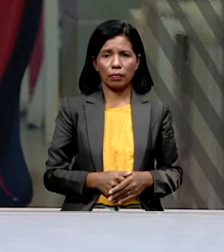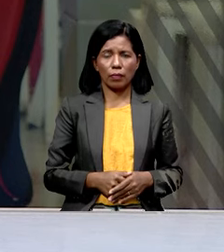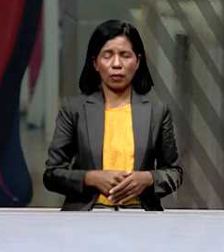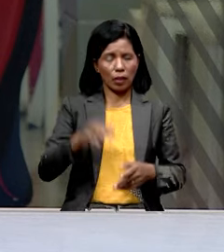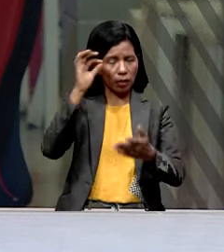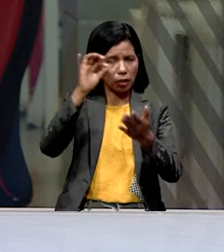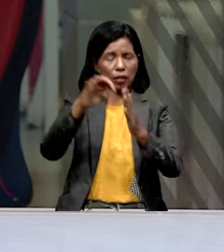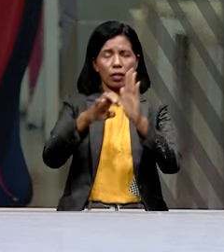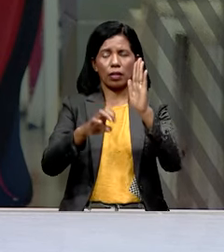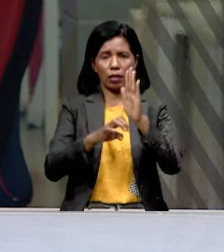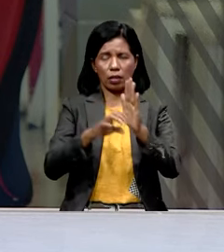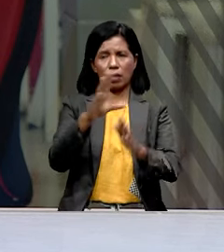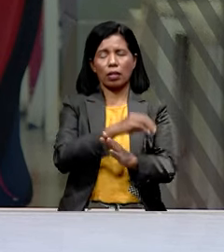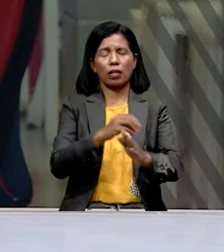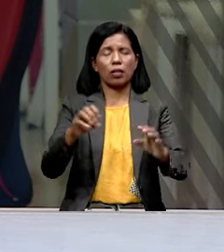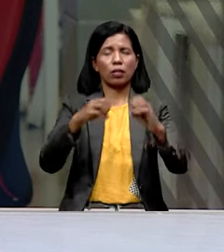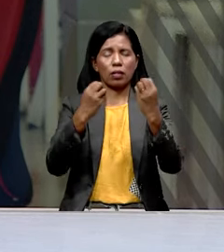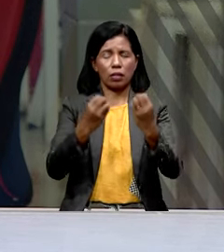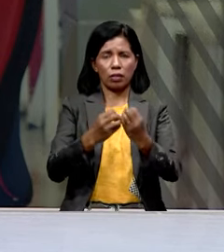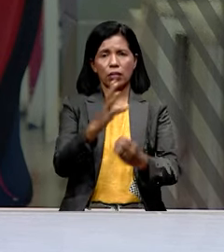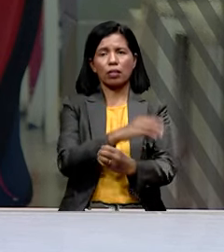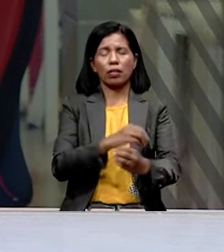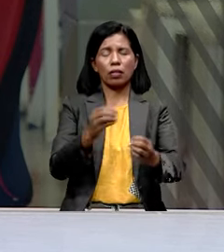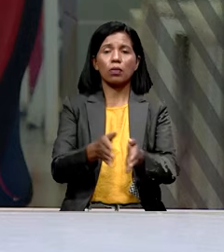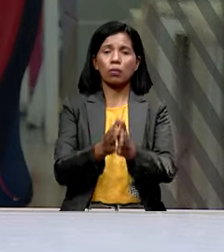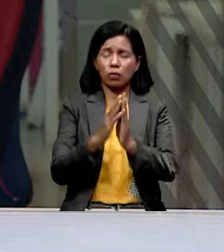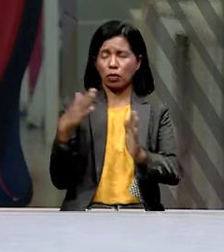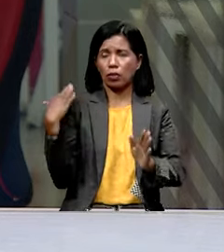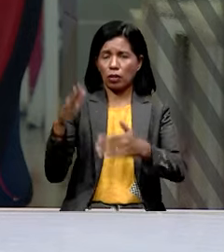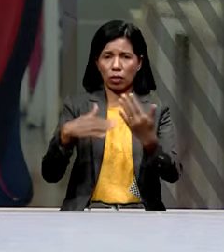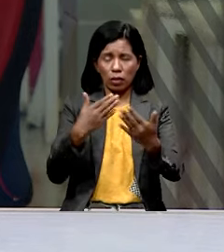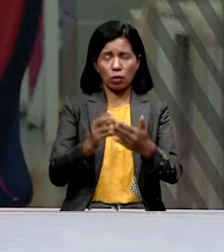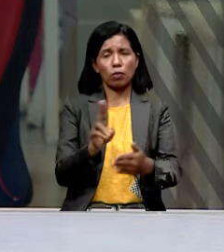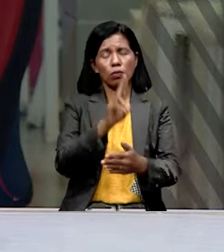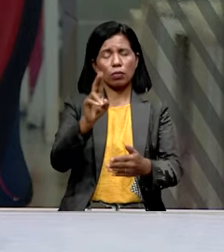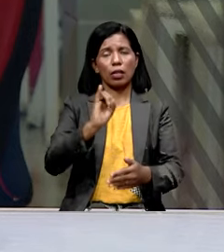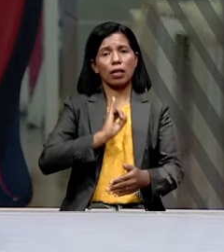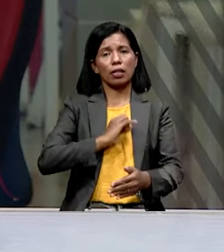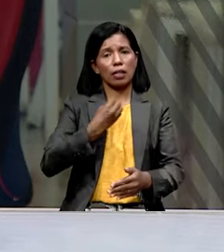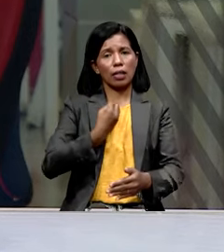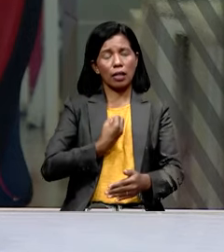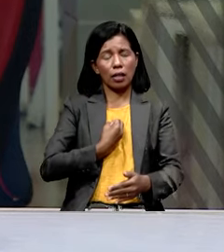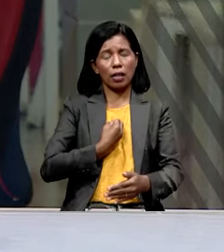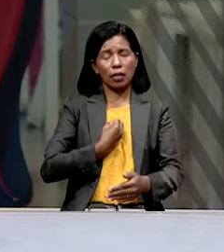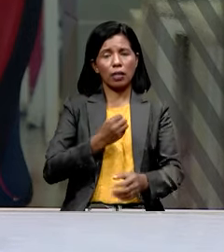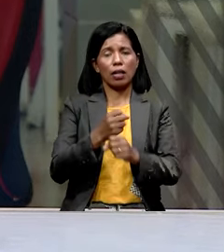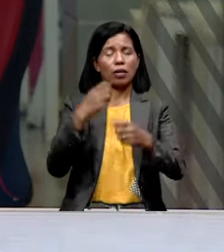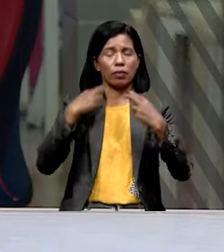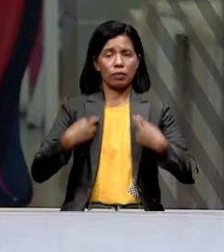Secretaria de Estado Assunto Toponímia na Organização Urbana, os jornalistas Síria tu usa edicar no fardo para ir a tu ralo cobertura.